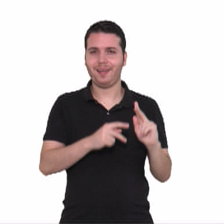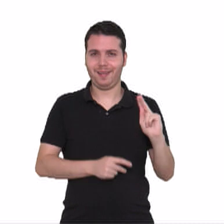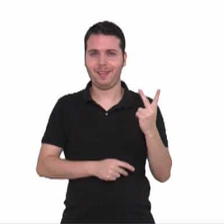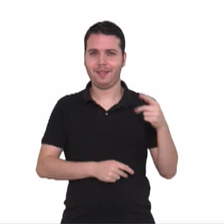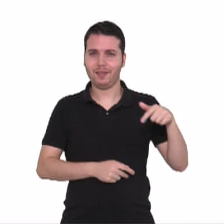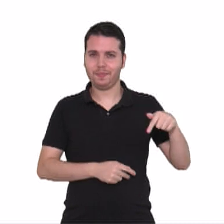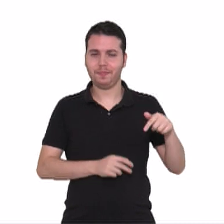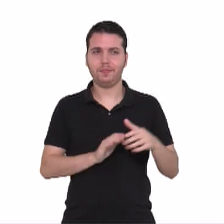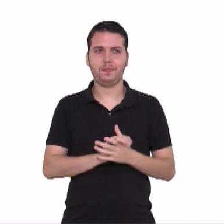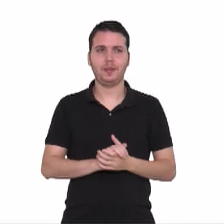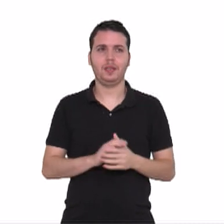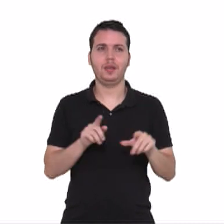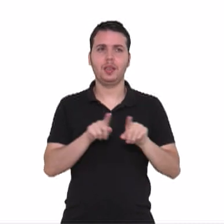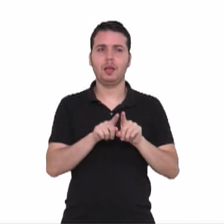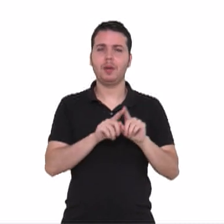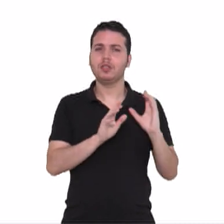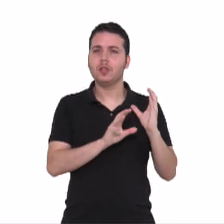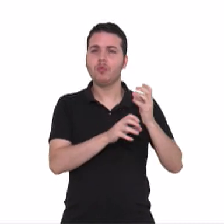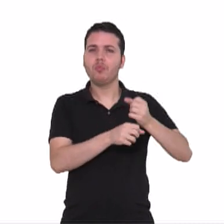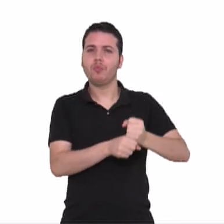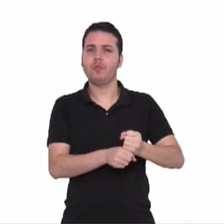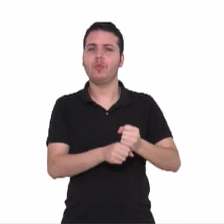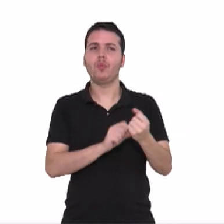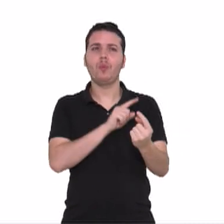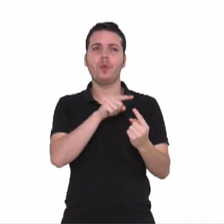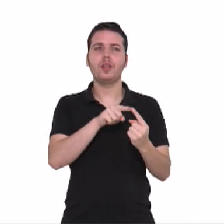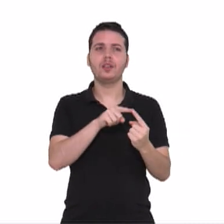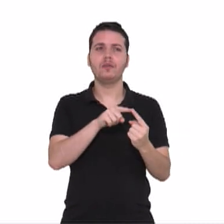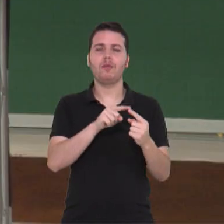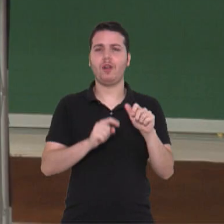função do adjunto adverbial no texto.